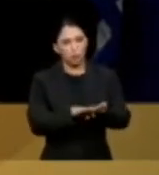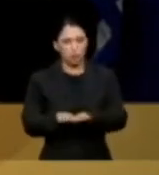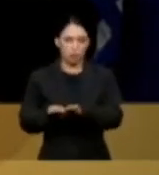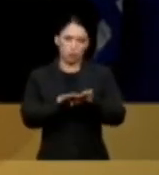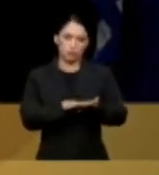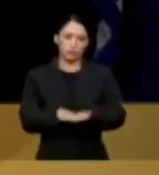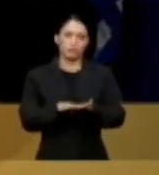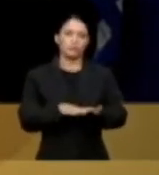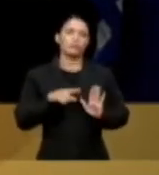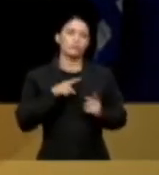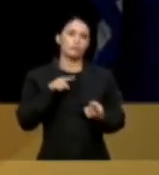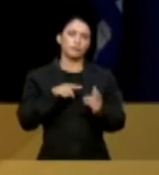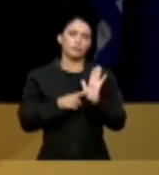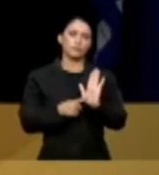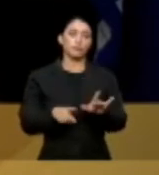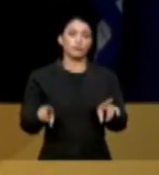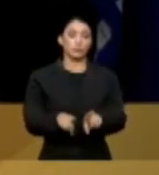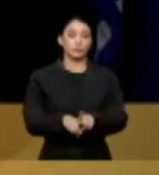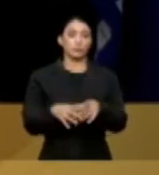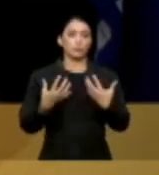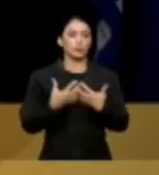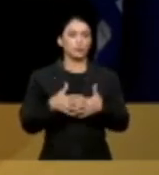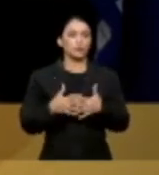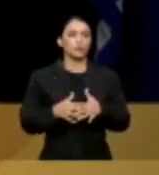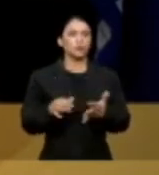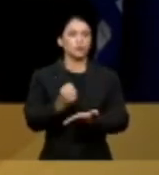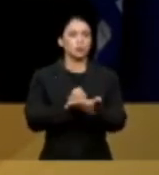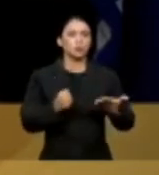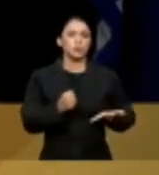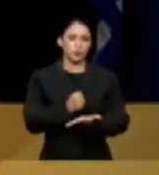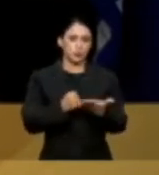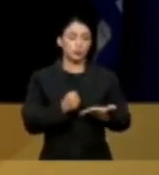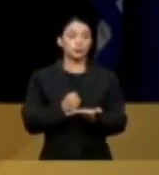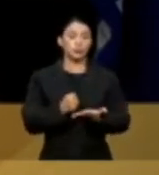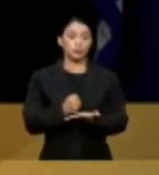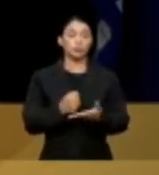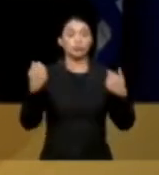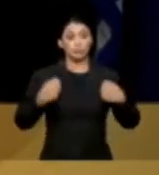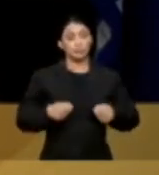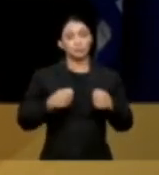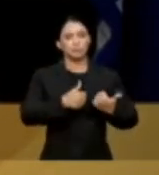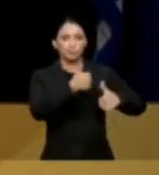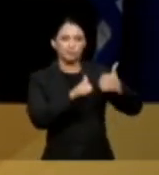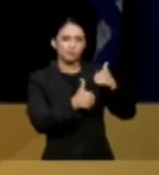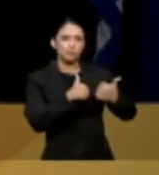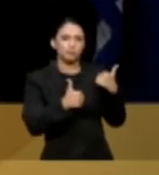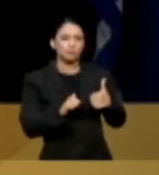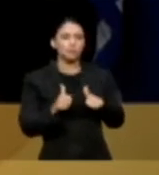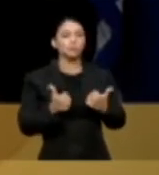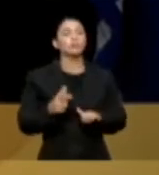Robert Alexy indica também que, no conflito entre princípios fundamentais, é preciso avaliar com